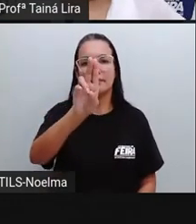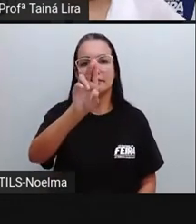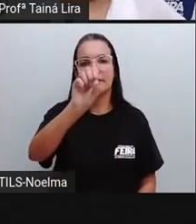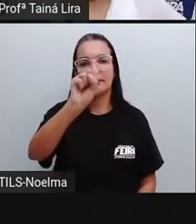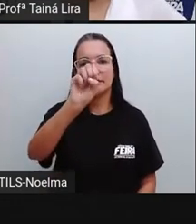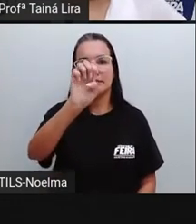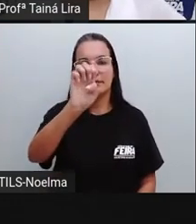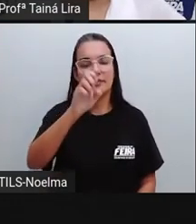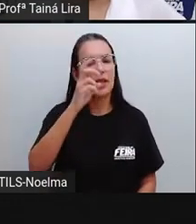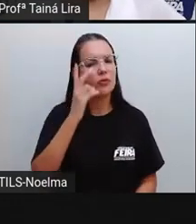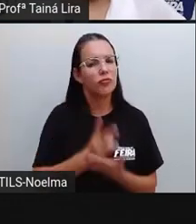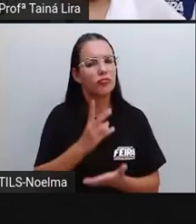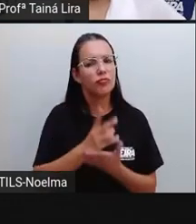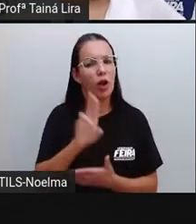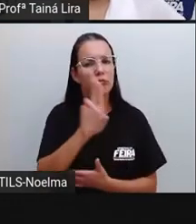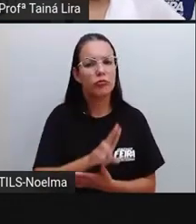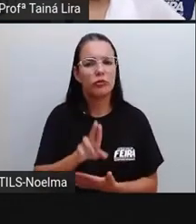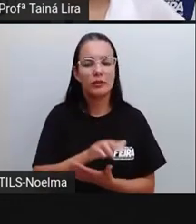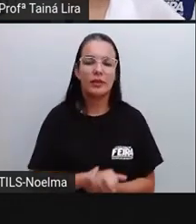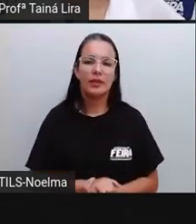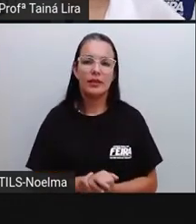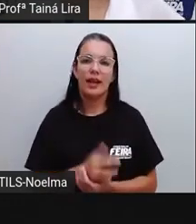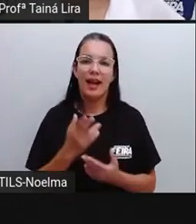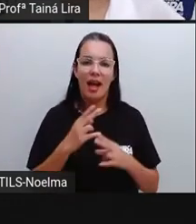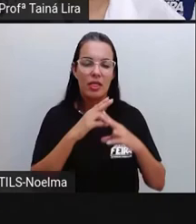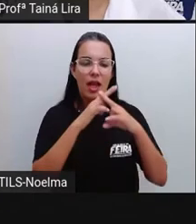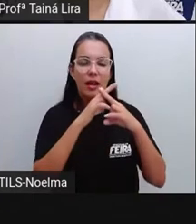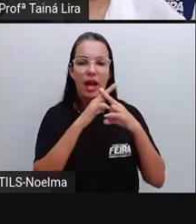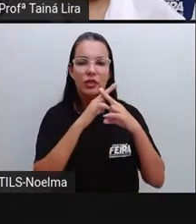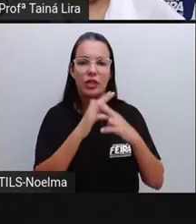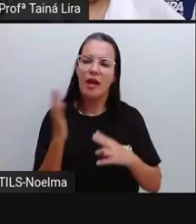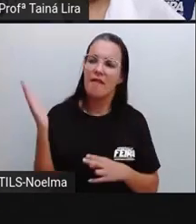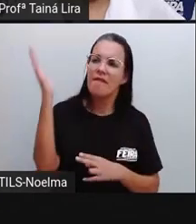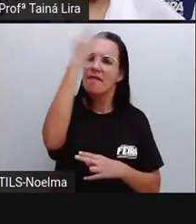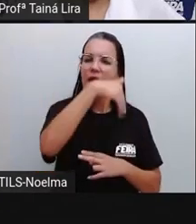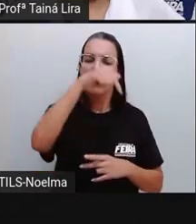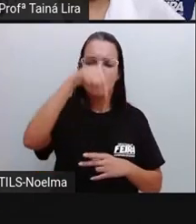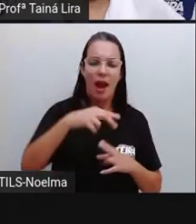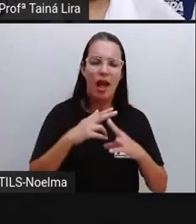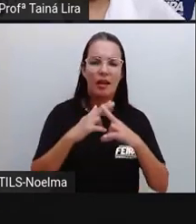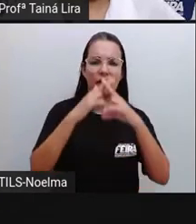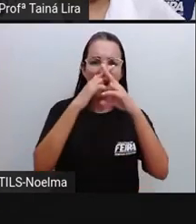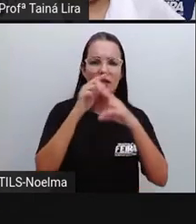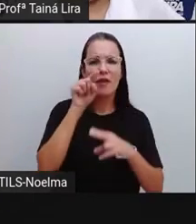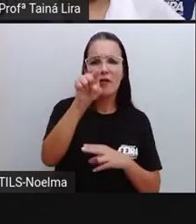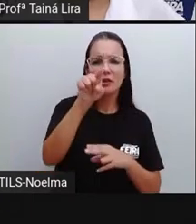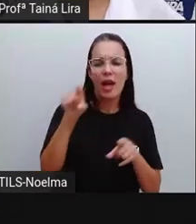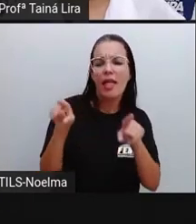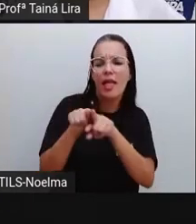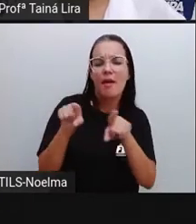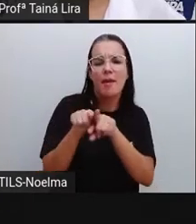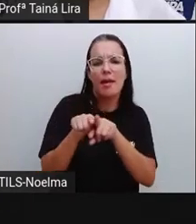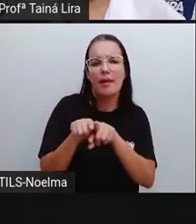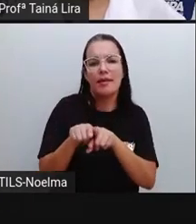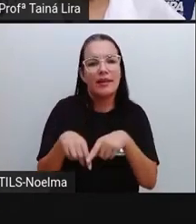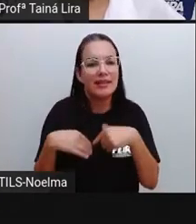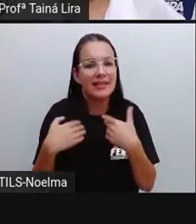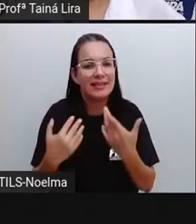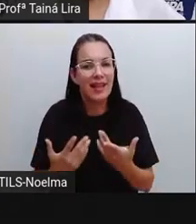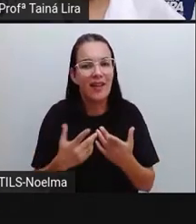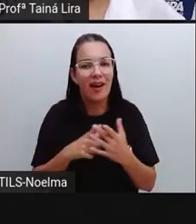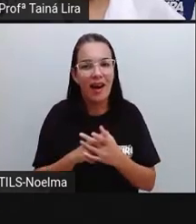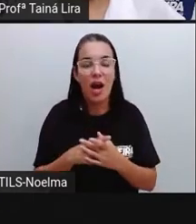pedido. Vem para a caixa você também, ó. Lá também, ó. Vem.